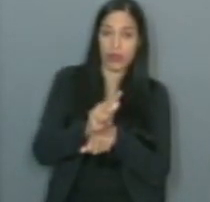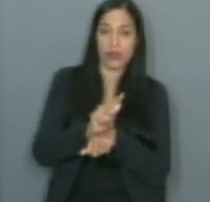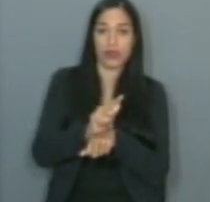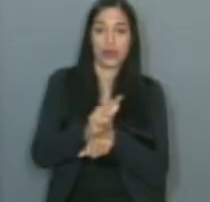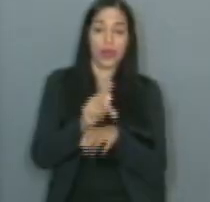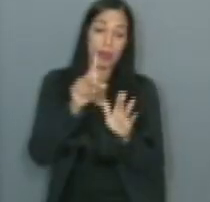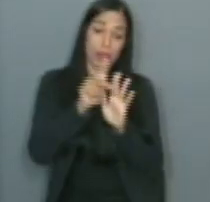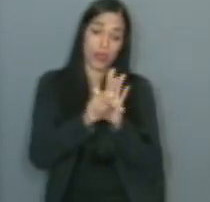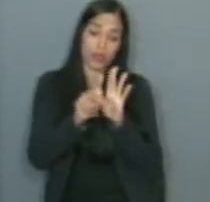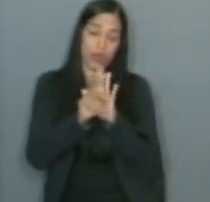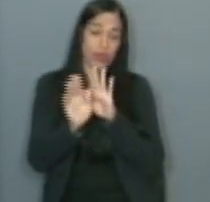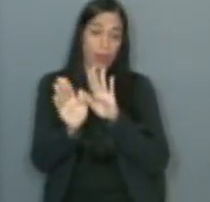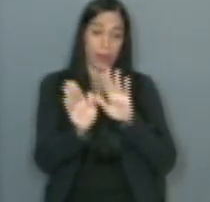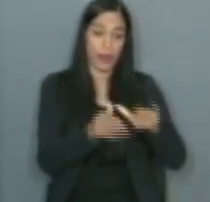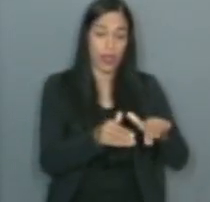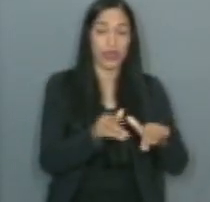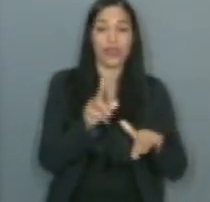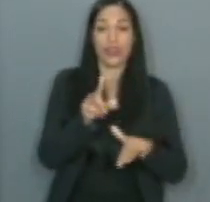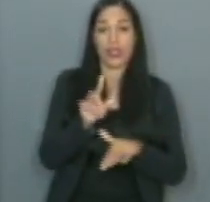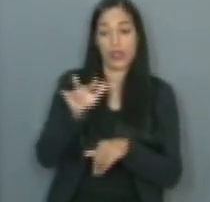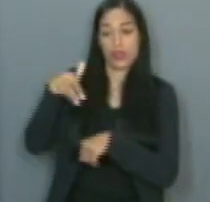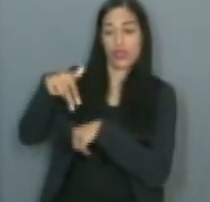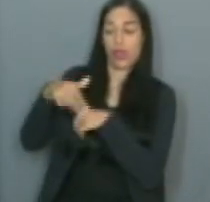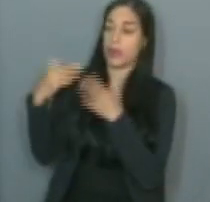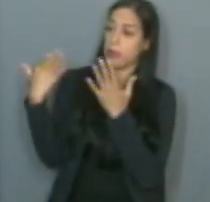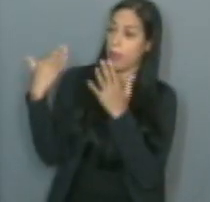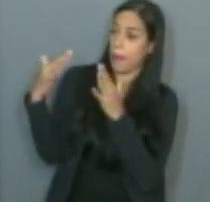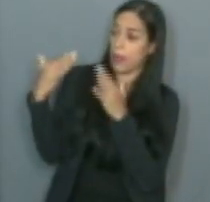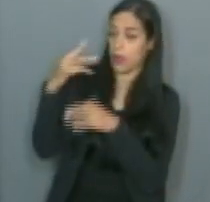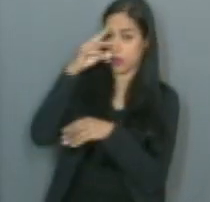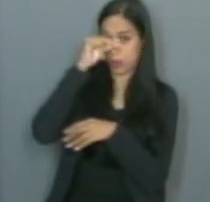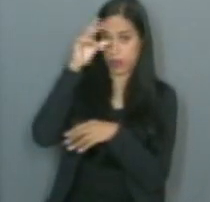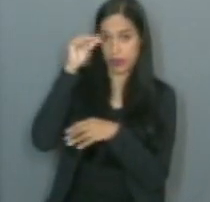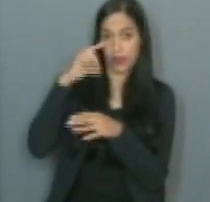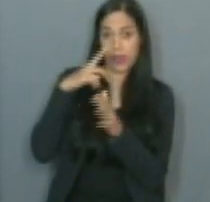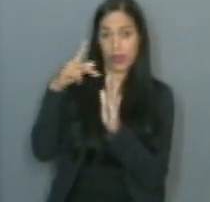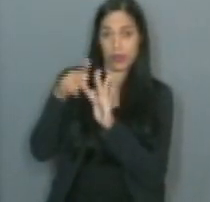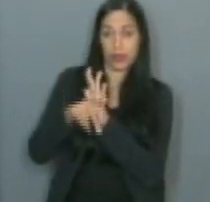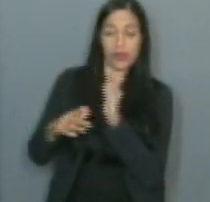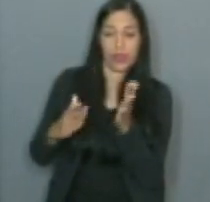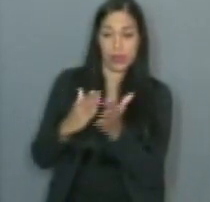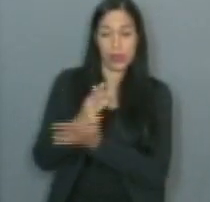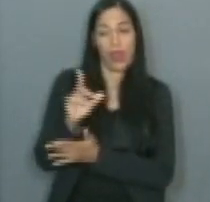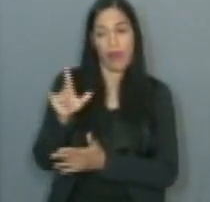para aplaudir sempre o prefeito tem os projetos aprovados. Era isso, presidente.